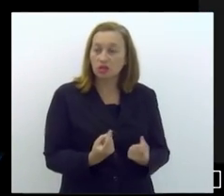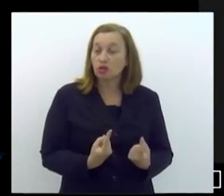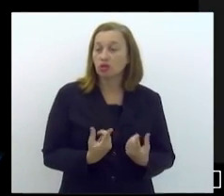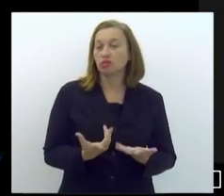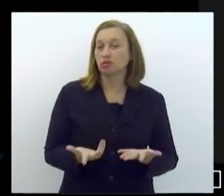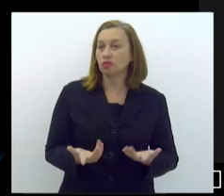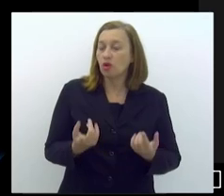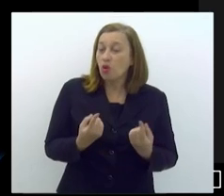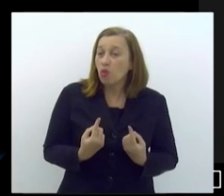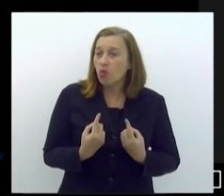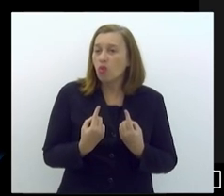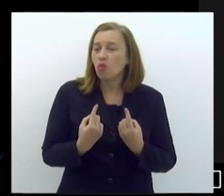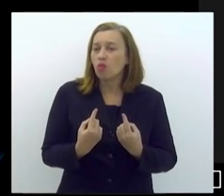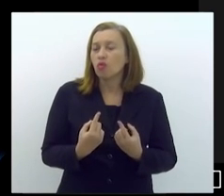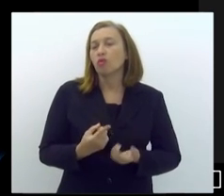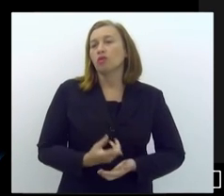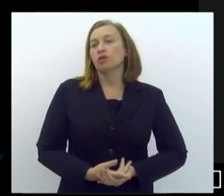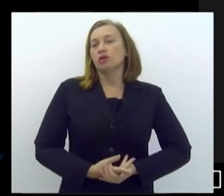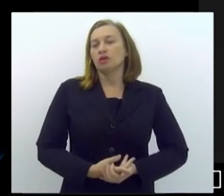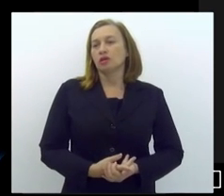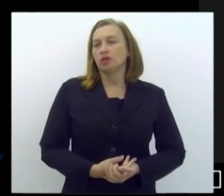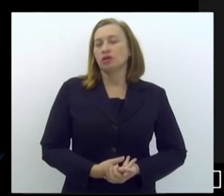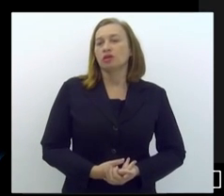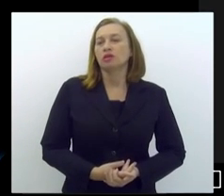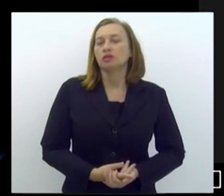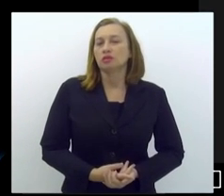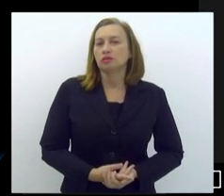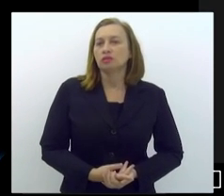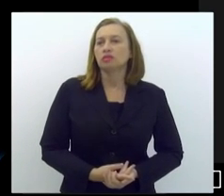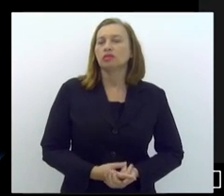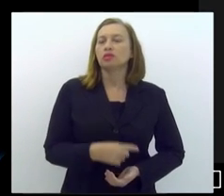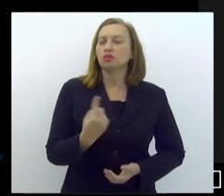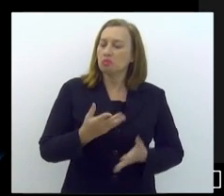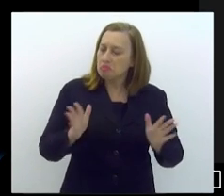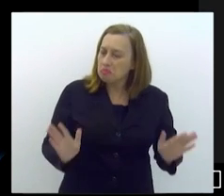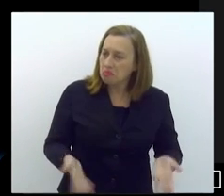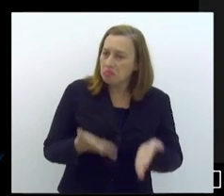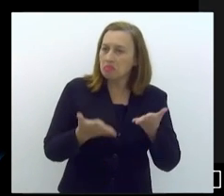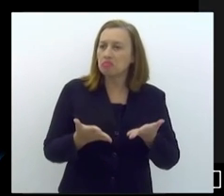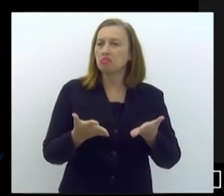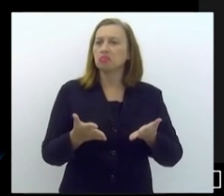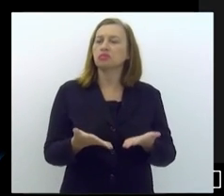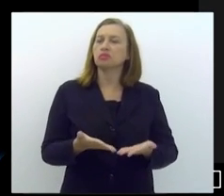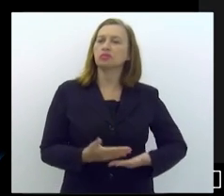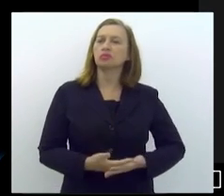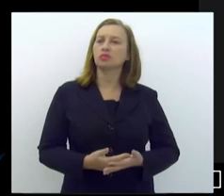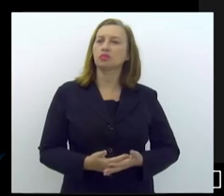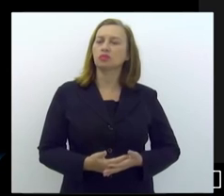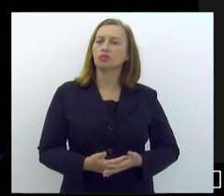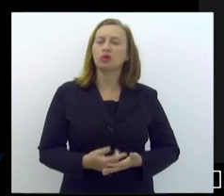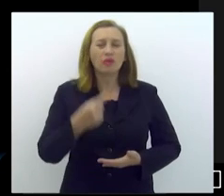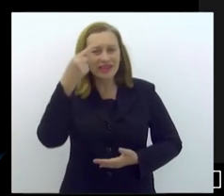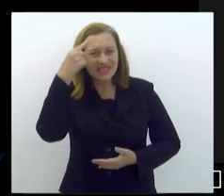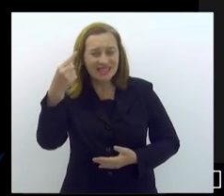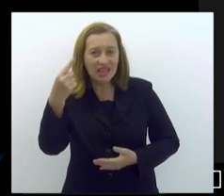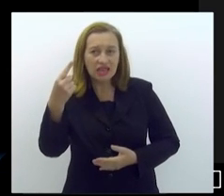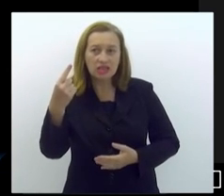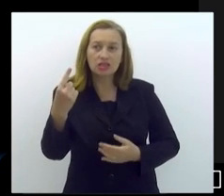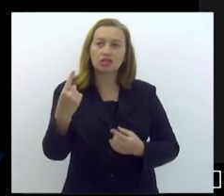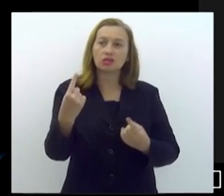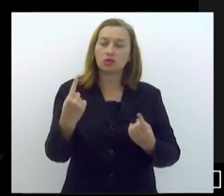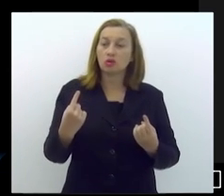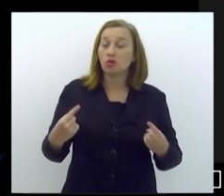não podemos concordar E possamos incentivar o convívio com as ideias contrárias